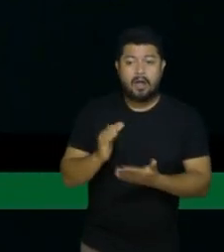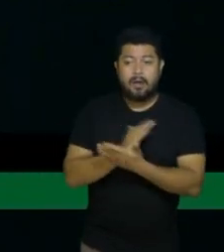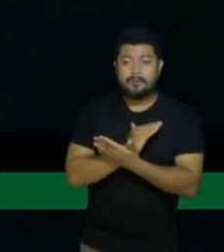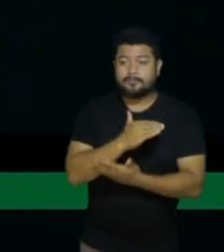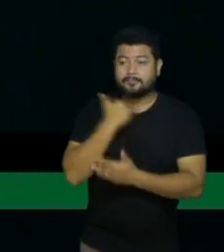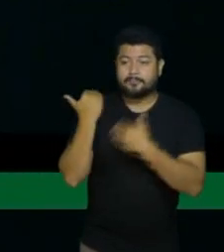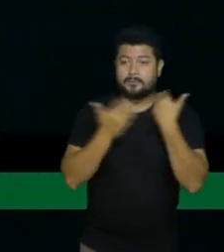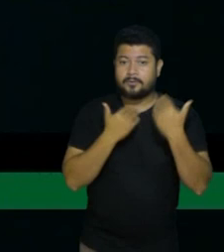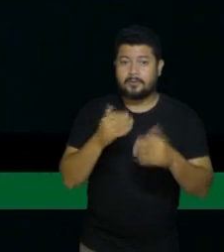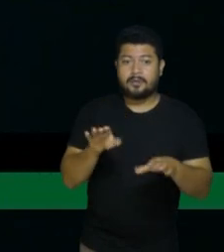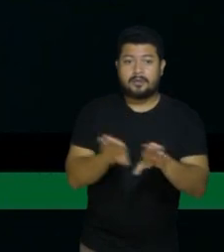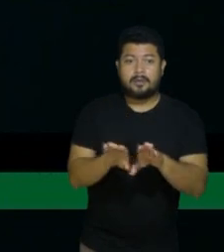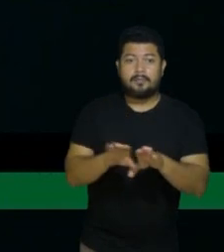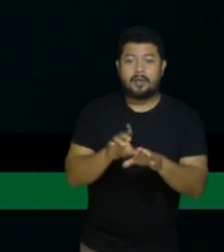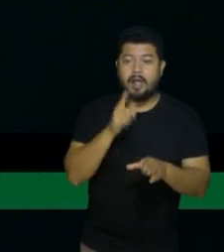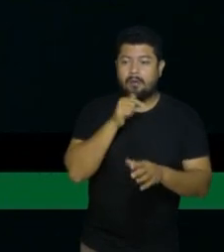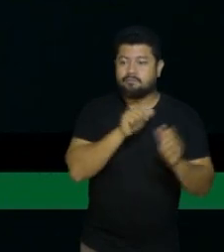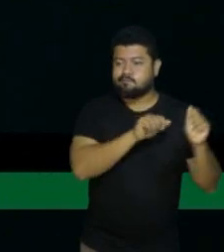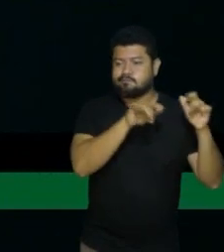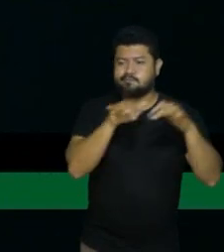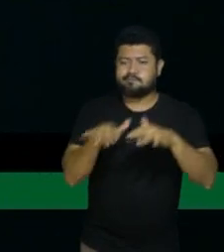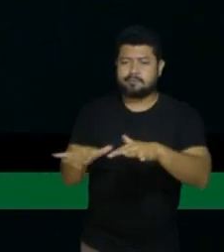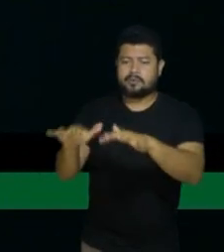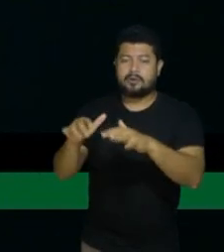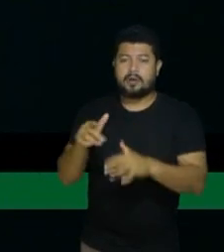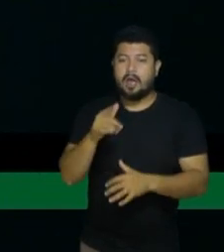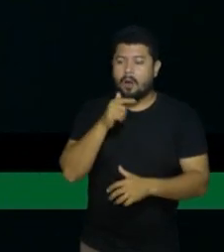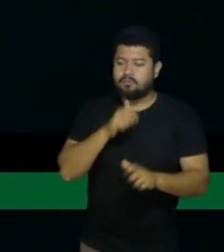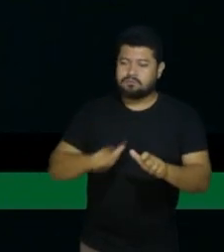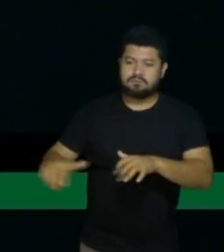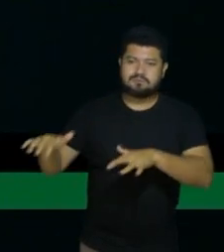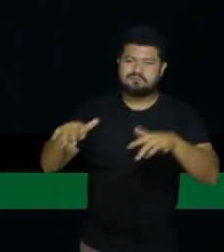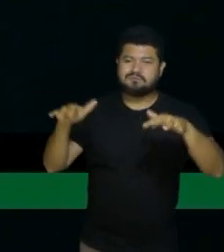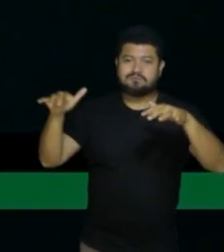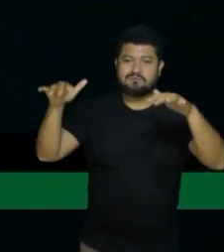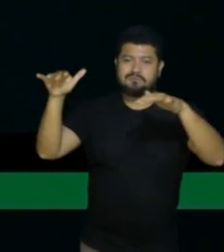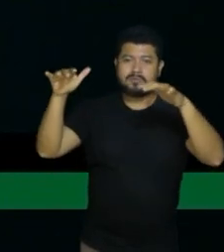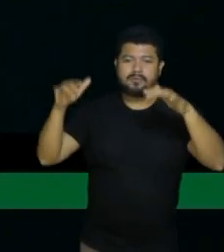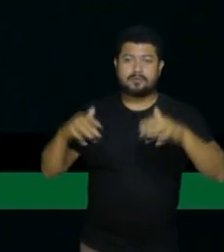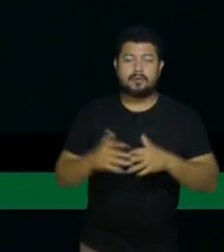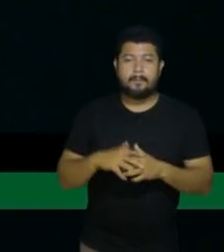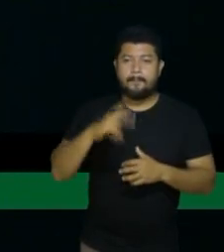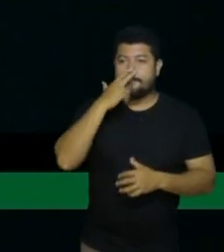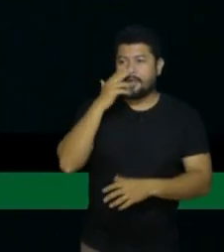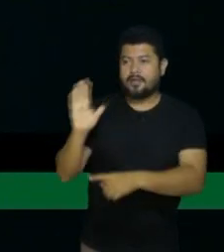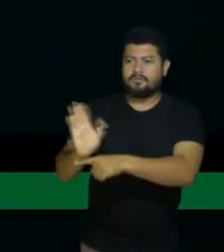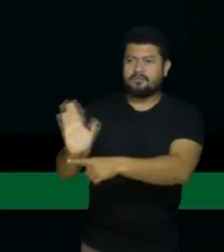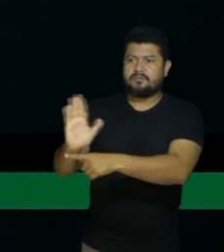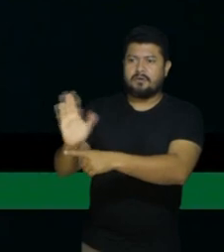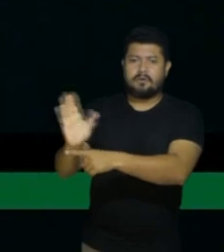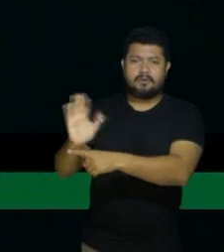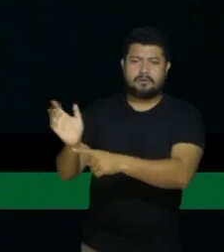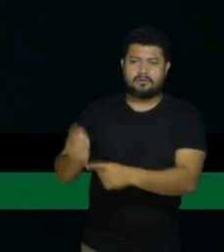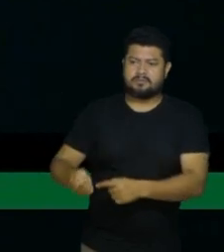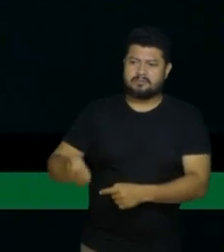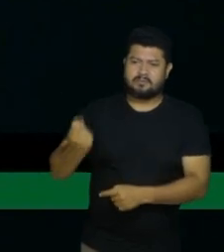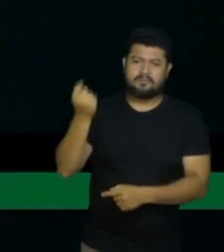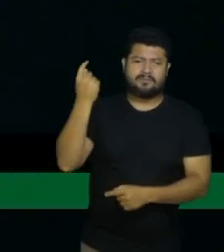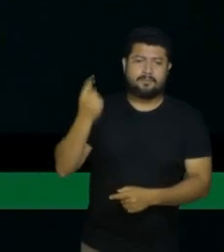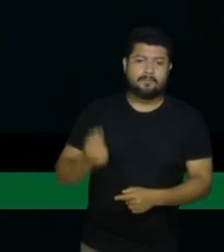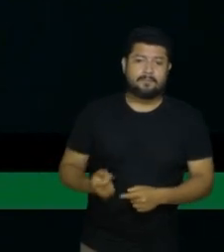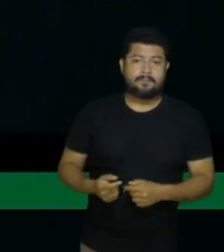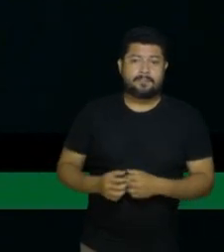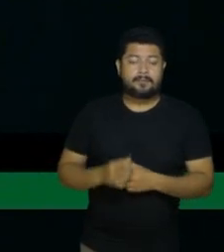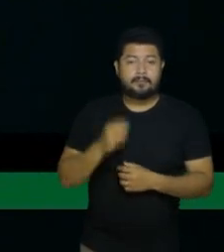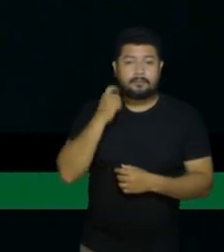invadindo cidades inteiras cenário de filme de terror Uma Onda de solidariedade tem diminuído um pouco